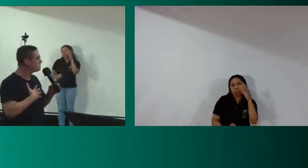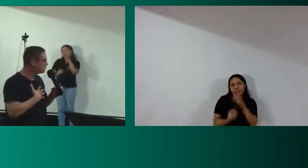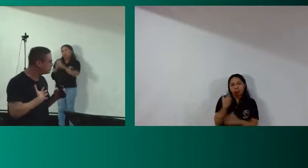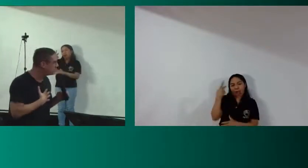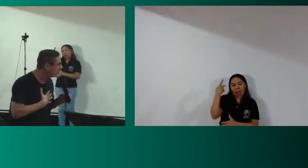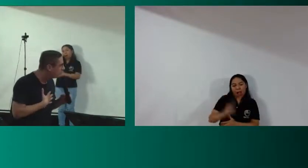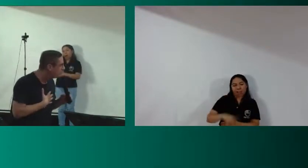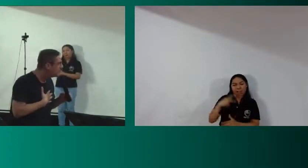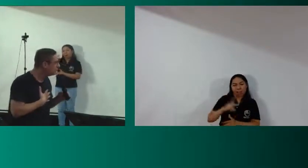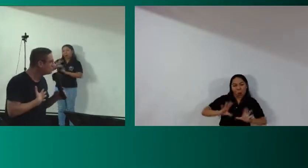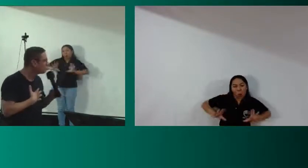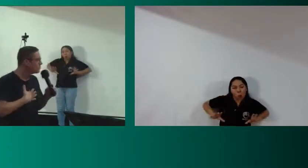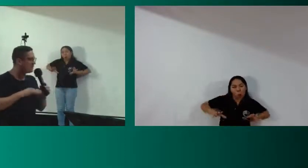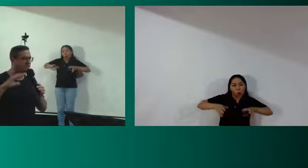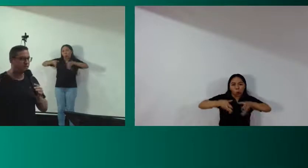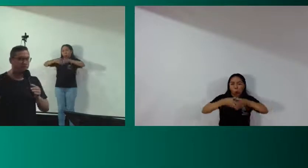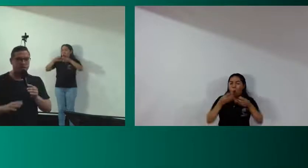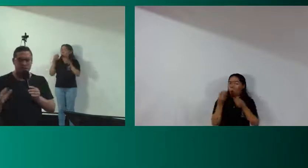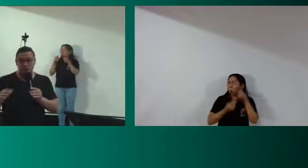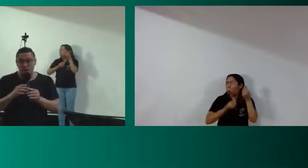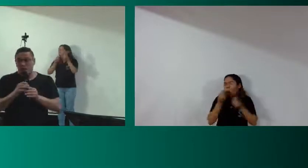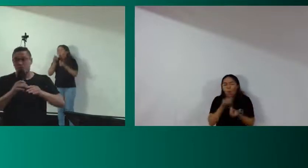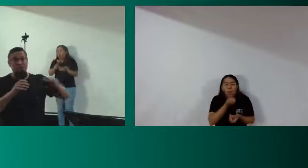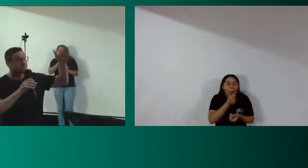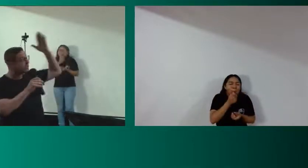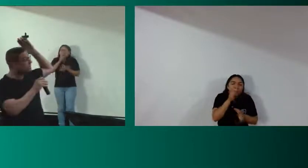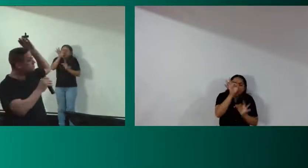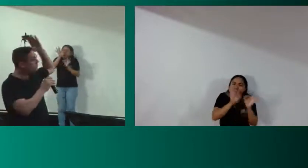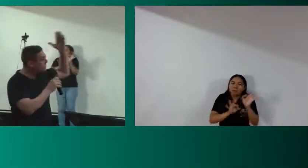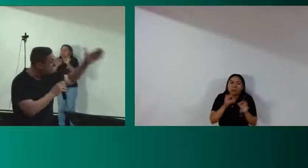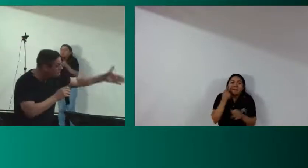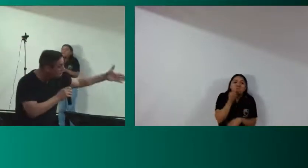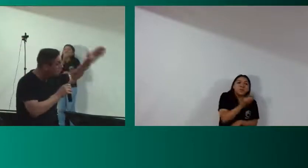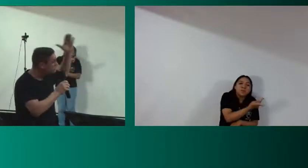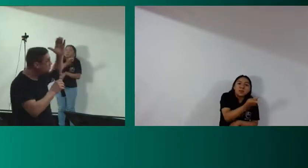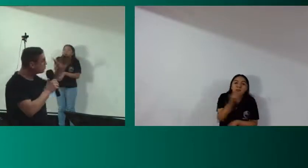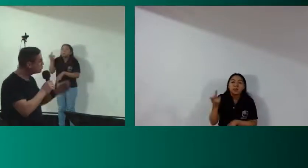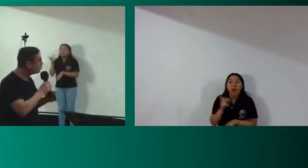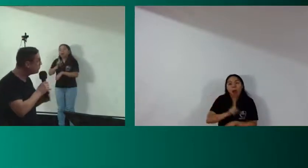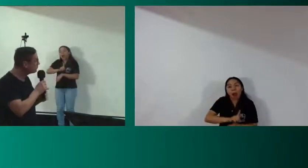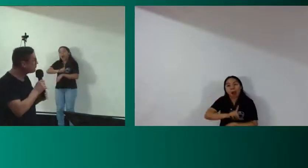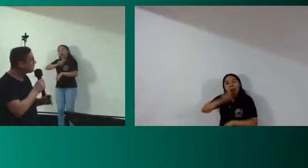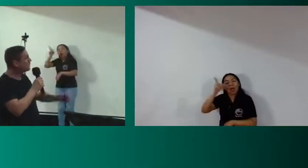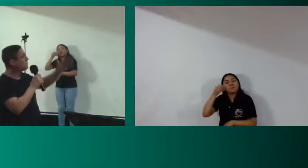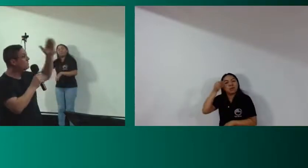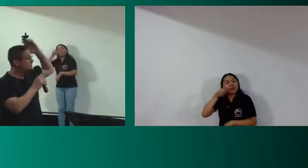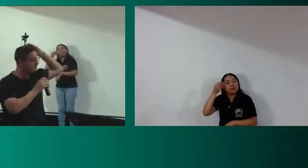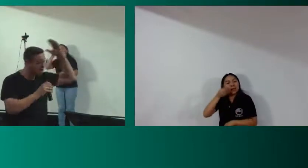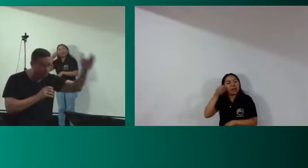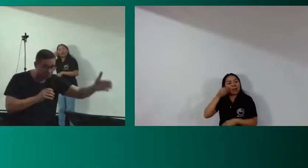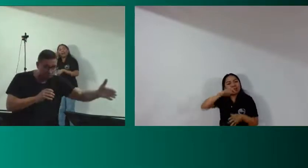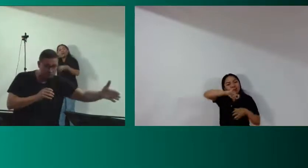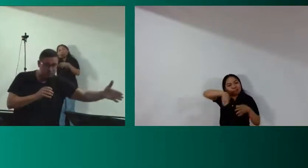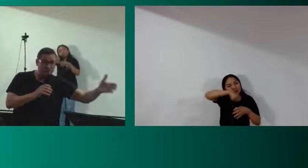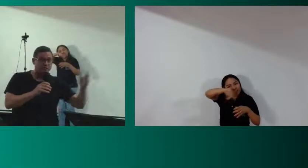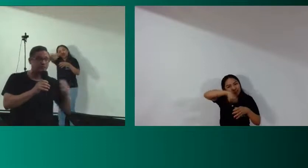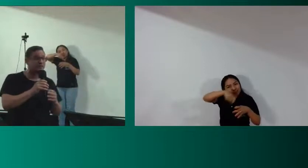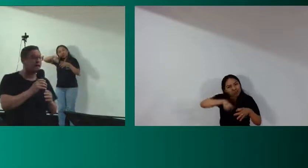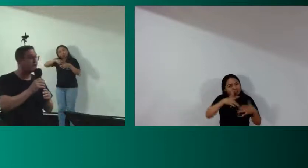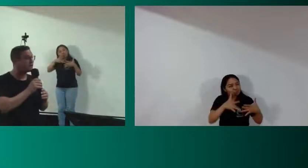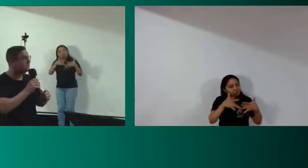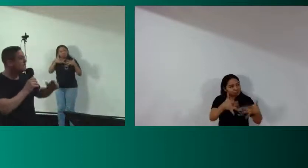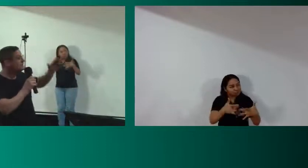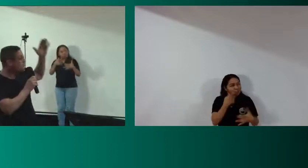caravana institucional não sei como é que seria isso e visitar a experiência lá do Jangurussu visitar Nossa